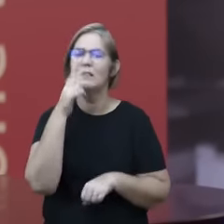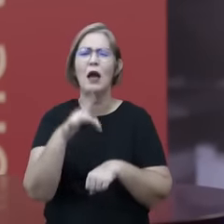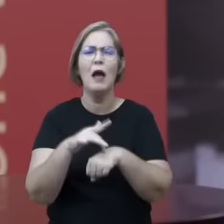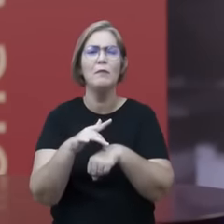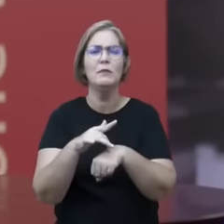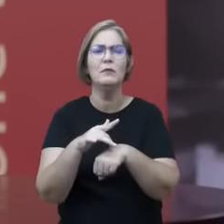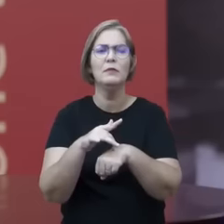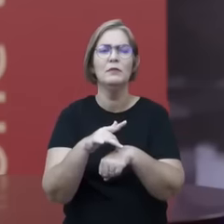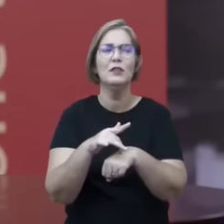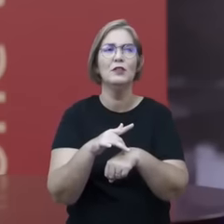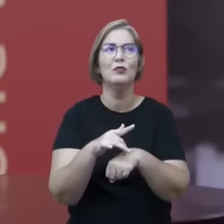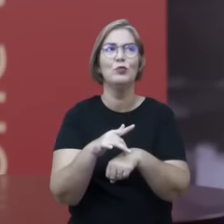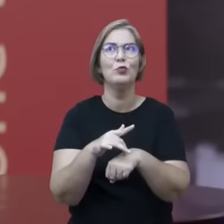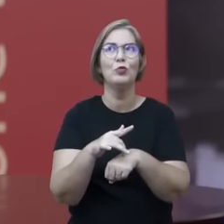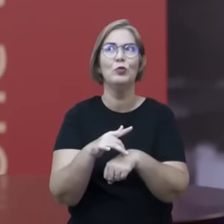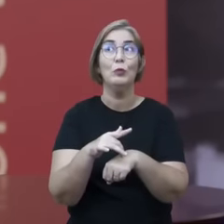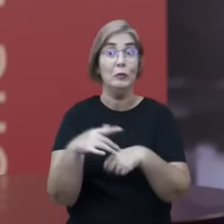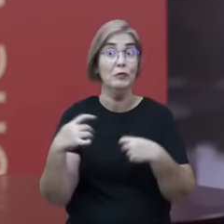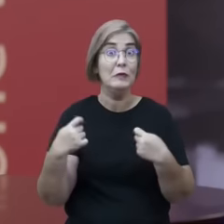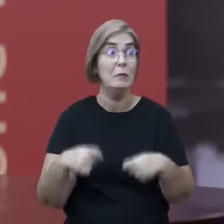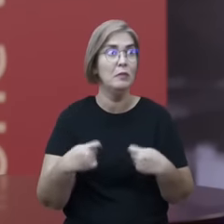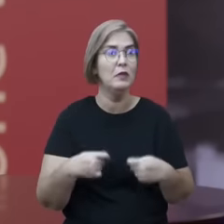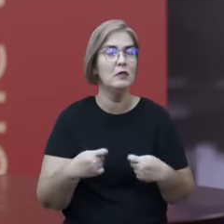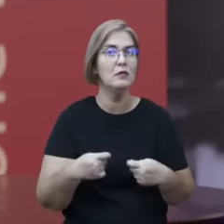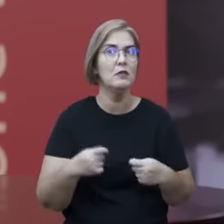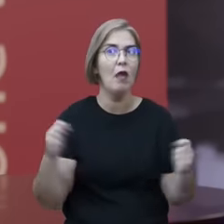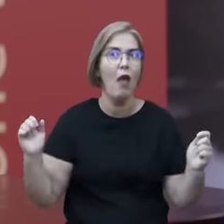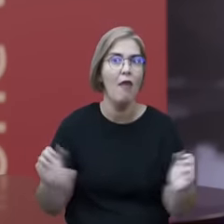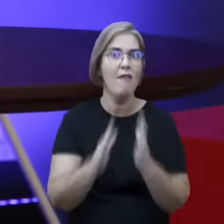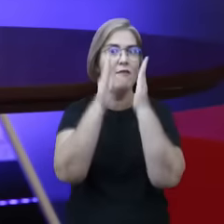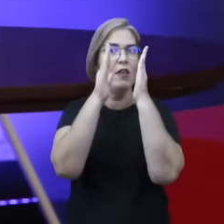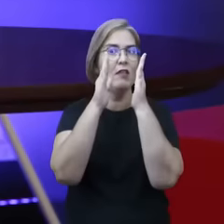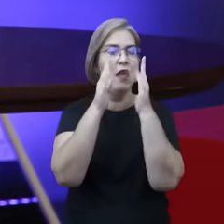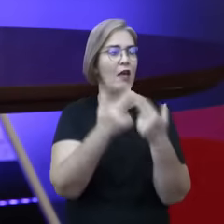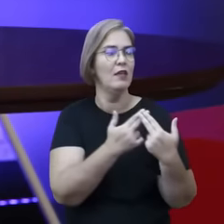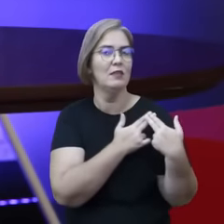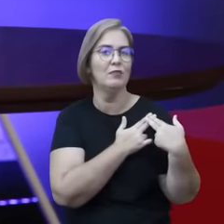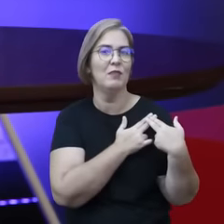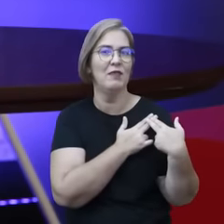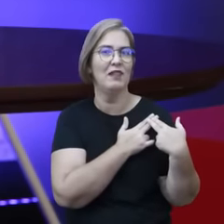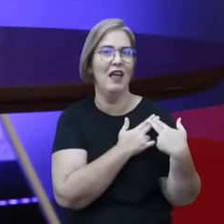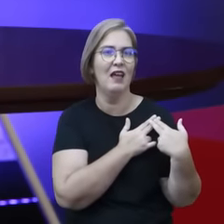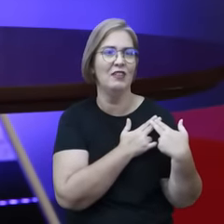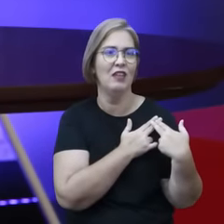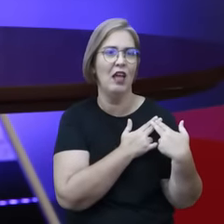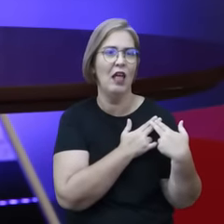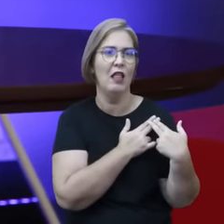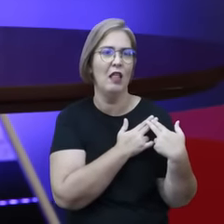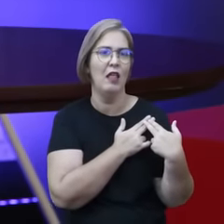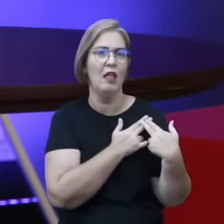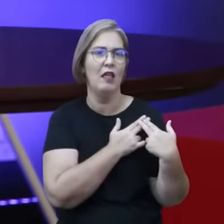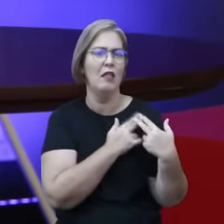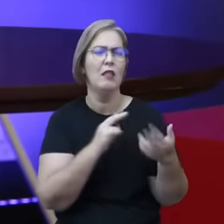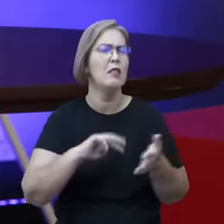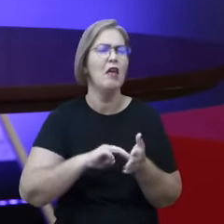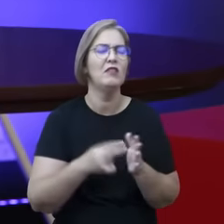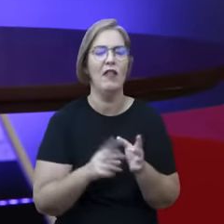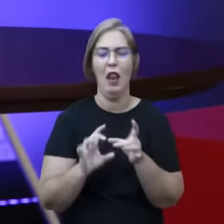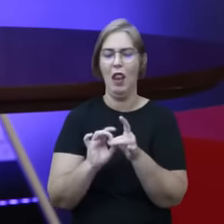da responsabilidade, como ele diz, né? dizer tudo é permitido não significa dizer que nada é proibido.